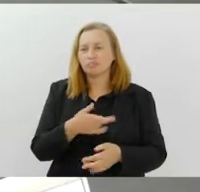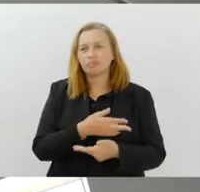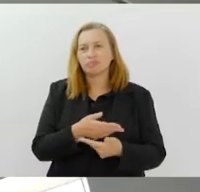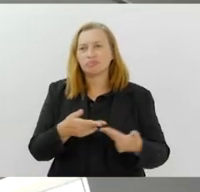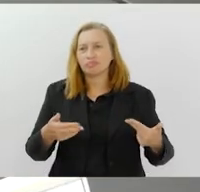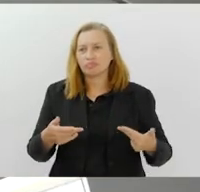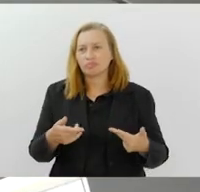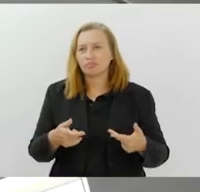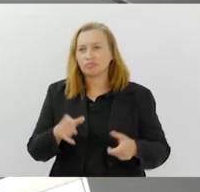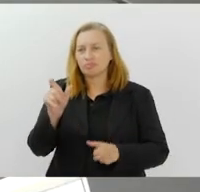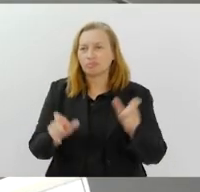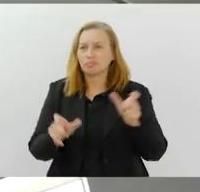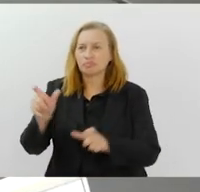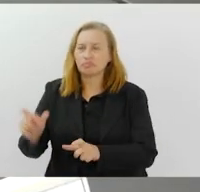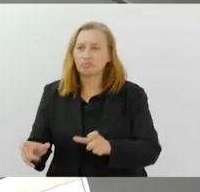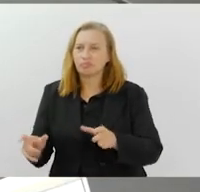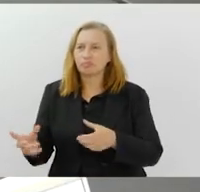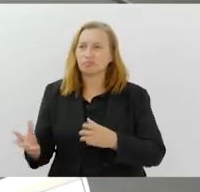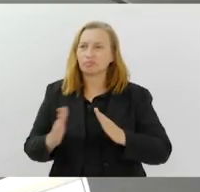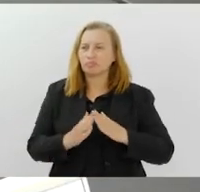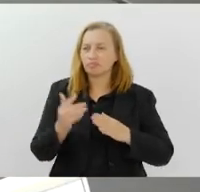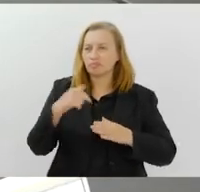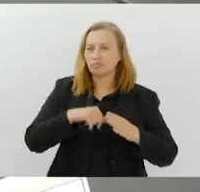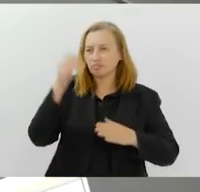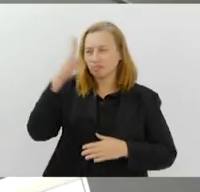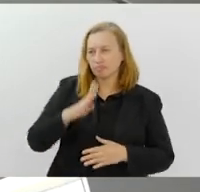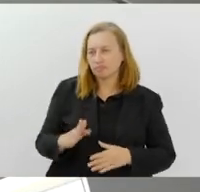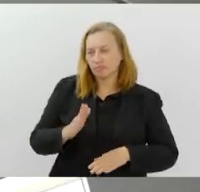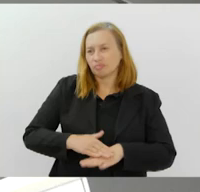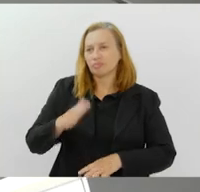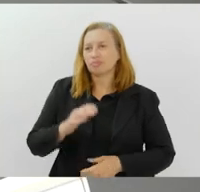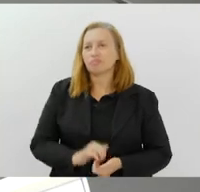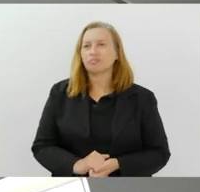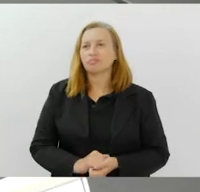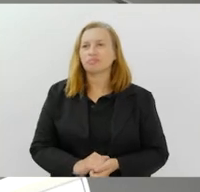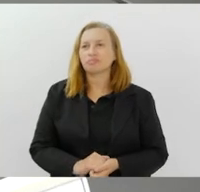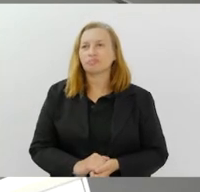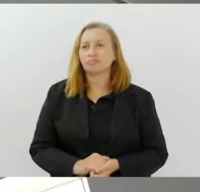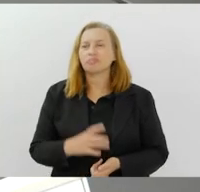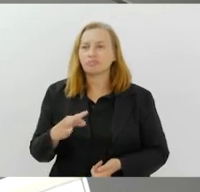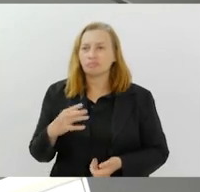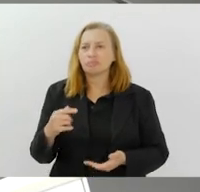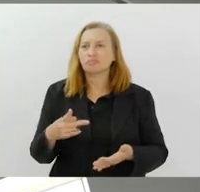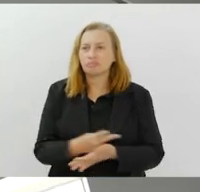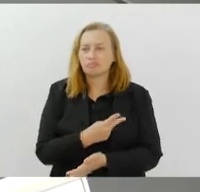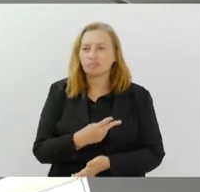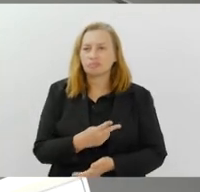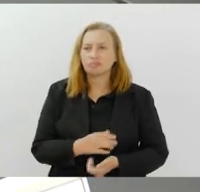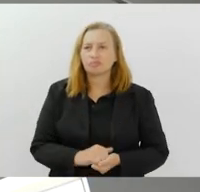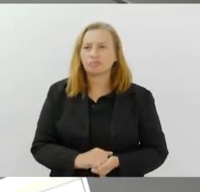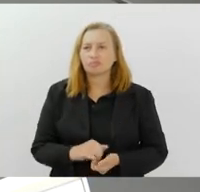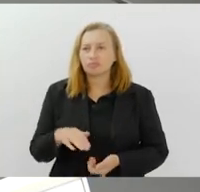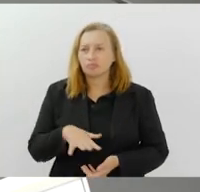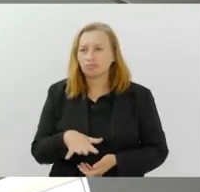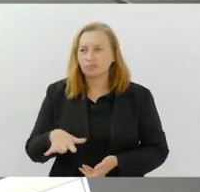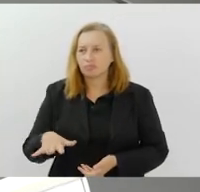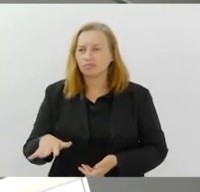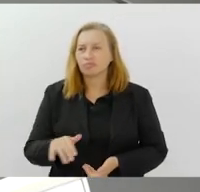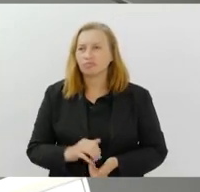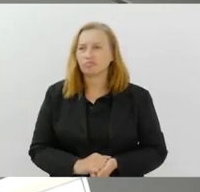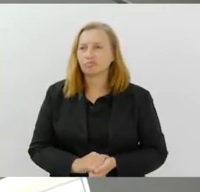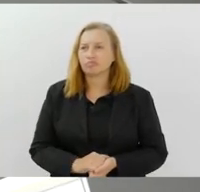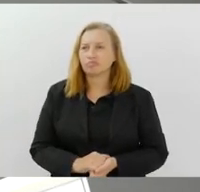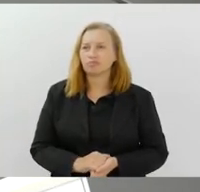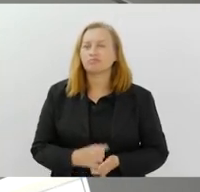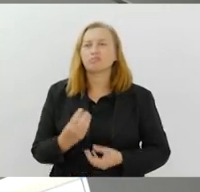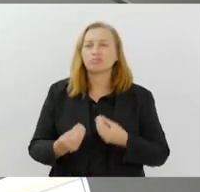tudo mais então e mesmo tudo que acontece nas nossas periferias eh